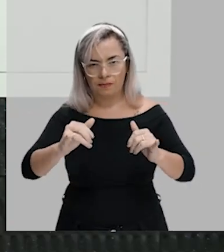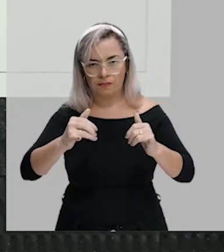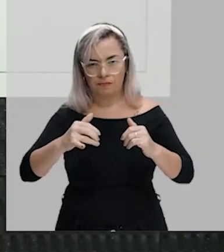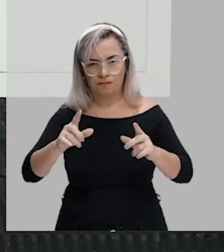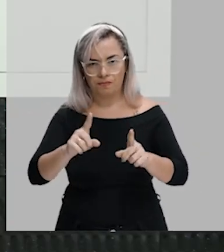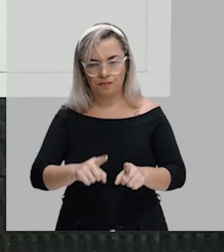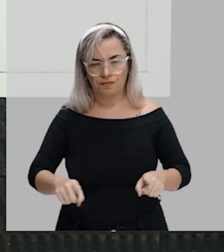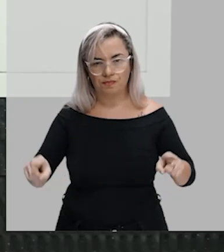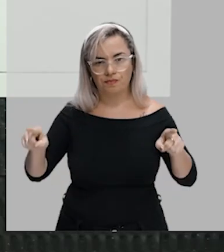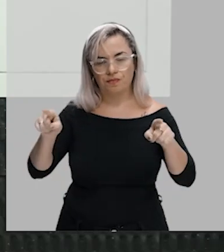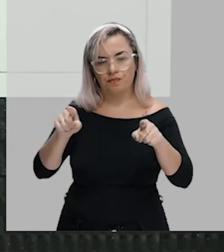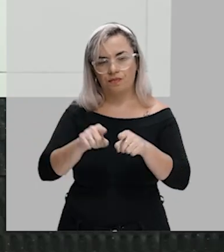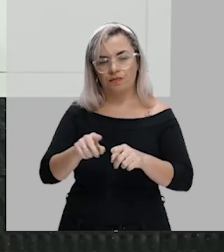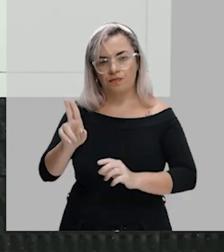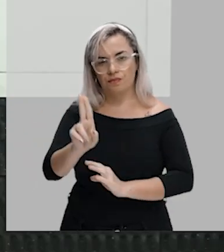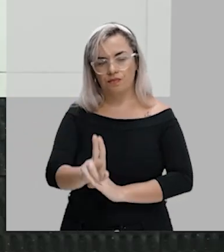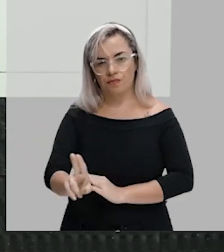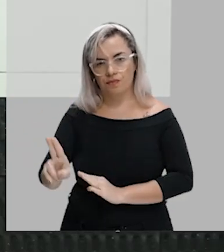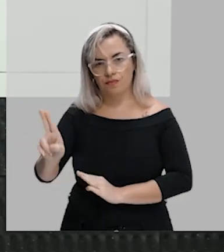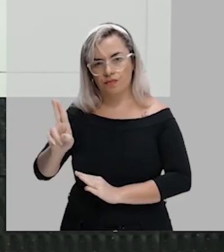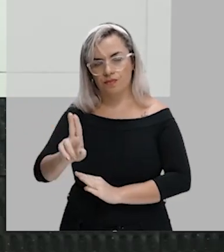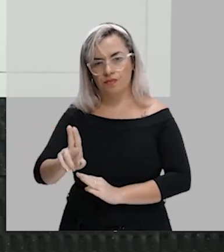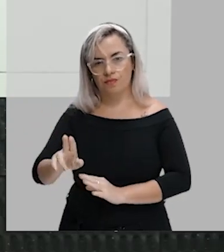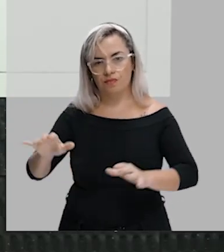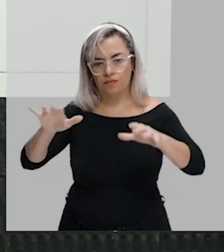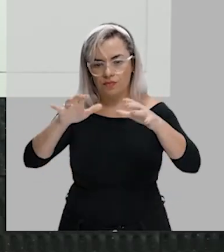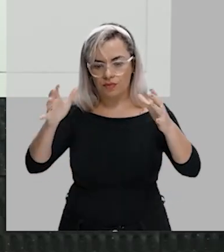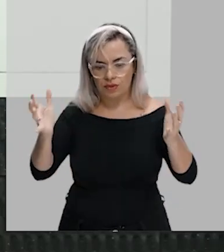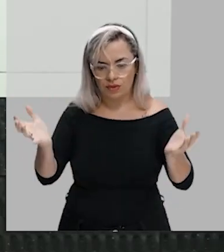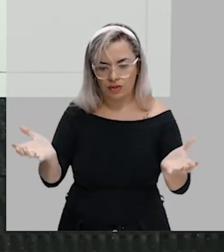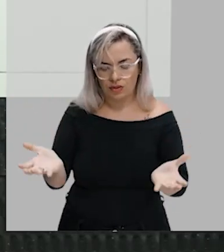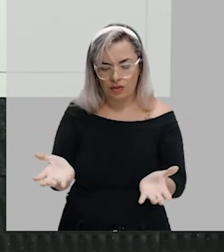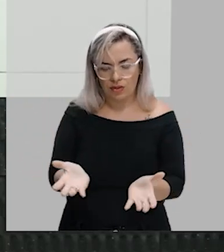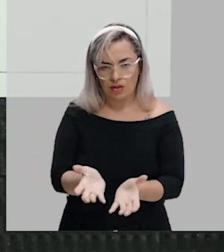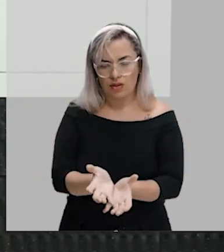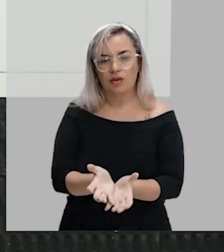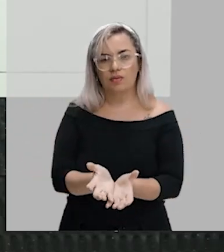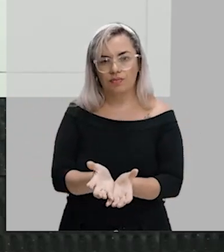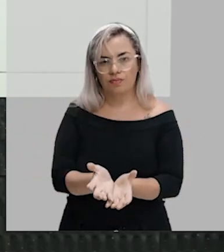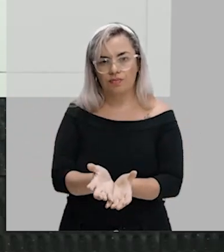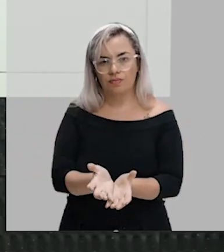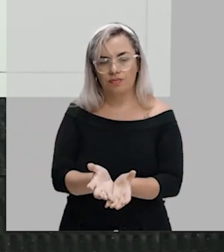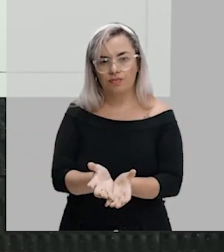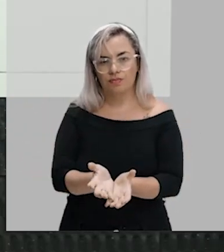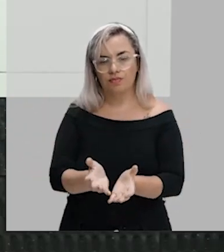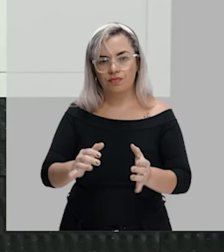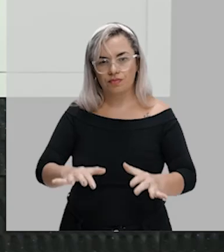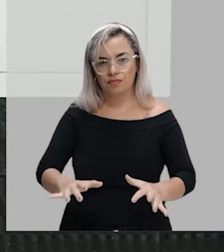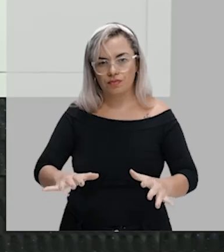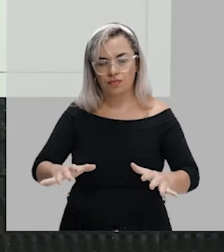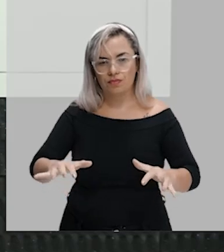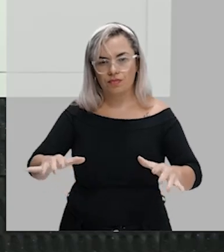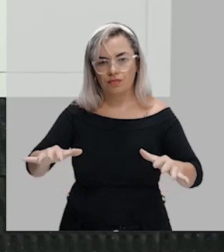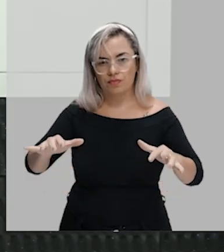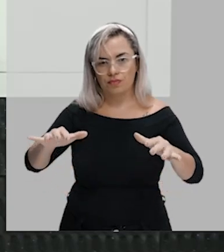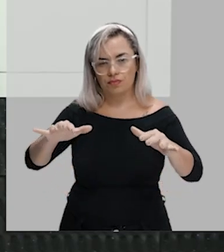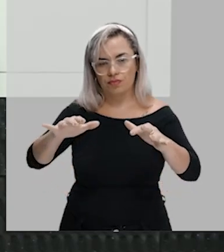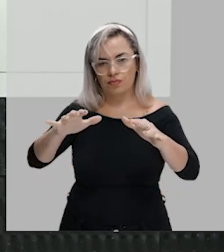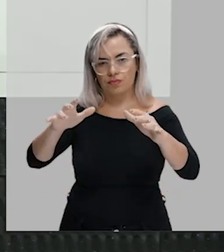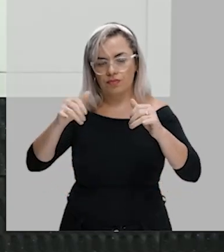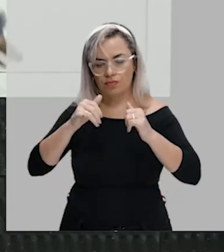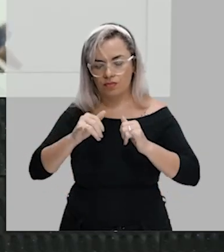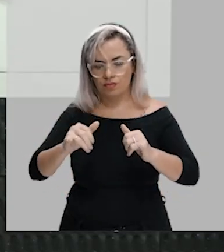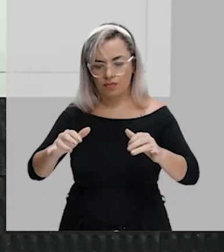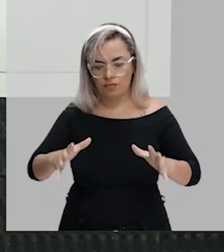são refletidas utilizando as camadas gasosas, certo? Então a onda ela é jogada para uma camada gasosa, né?